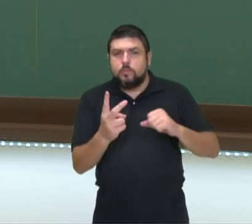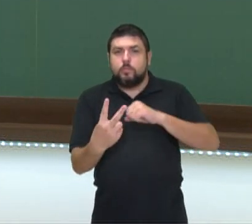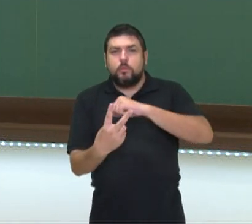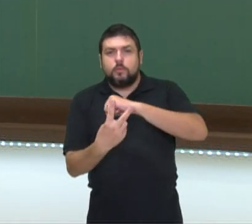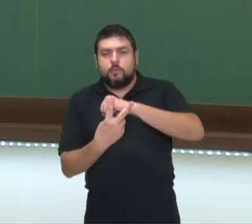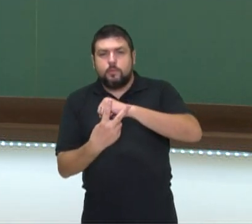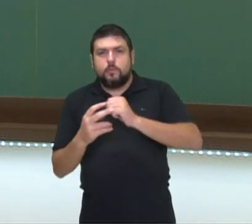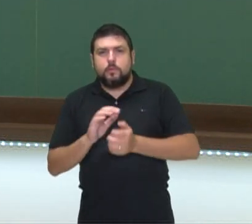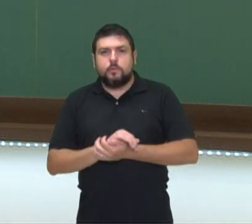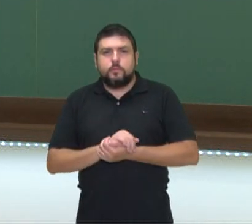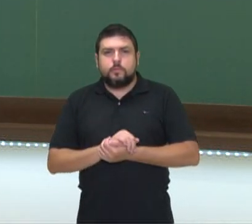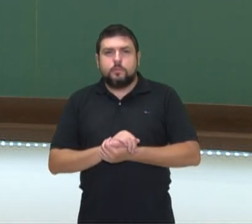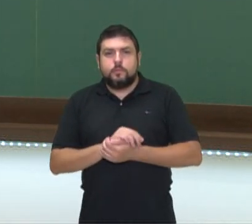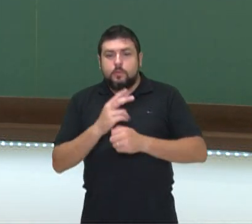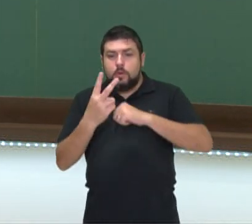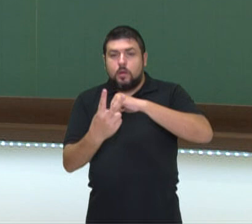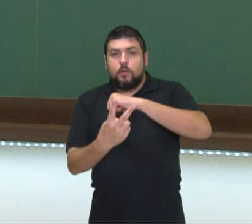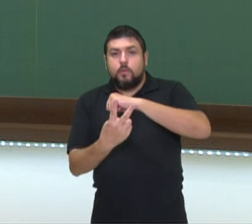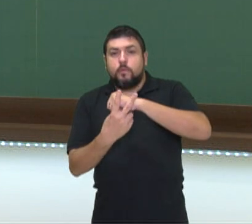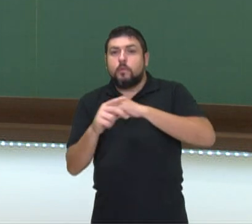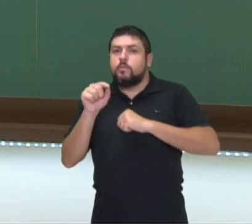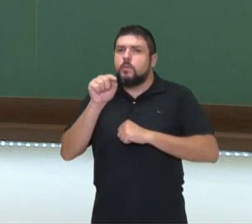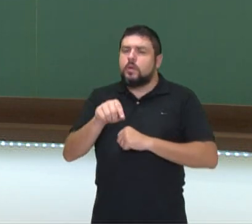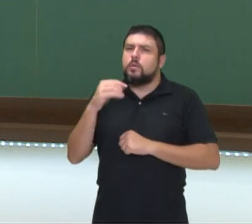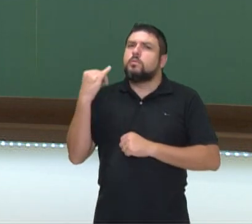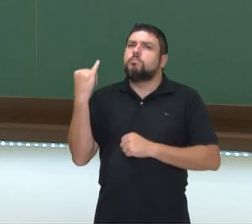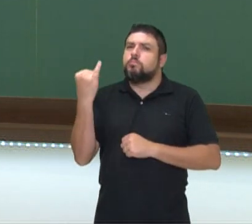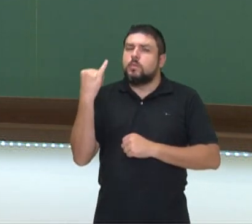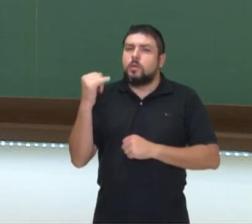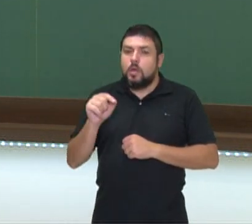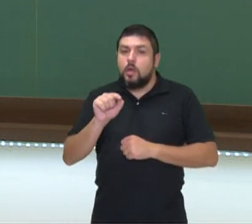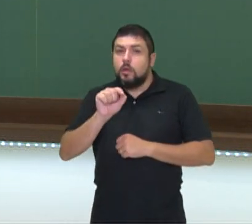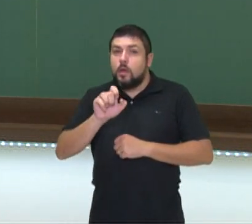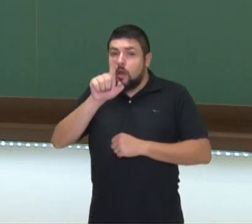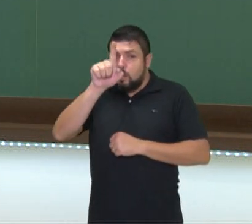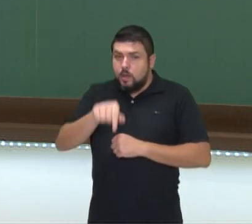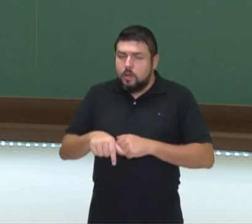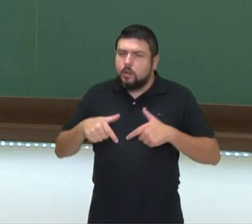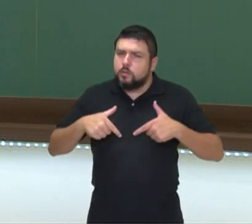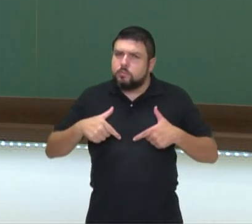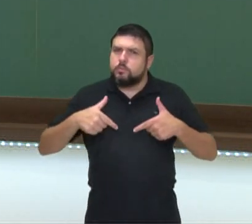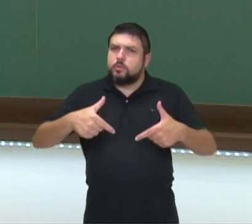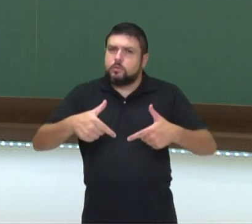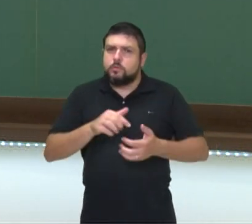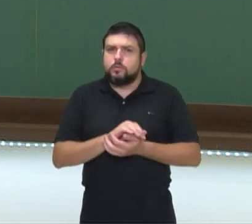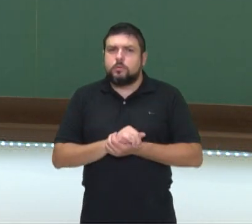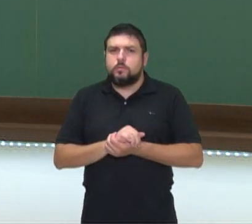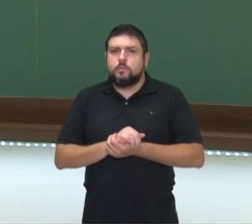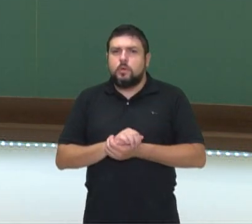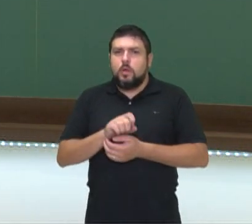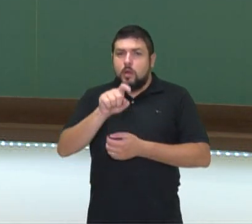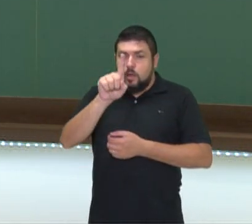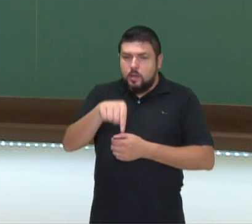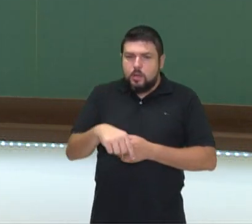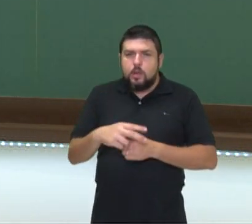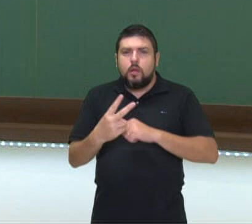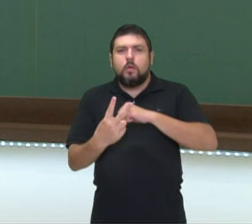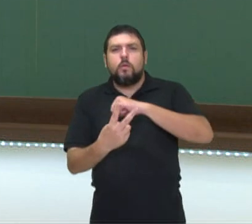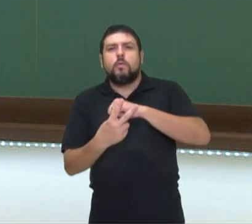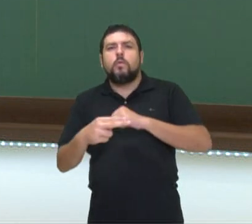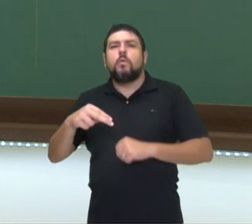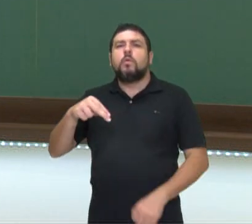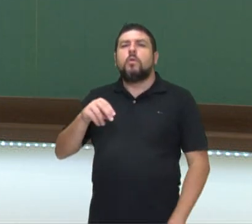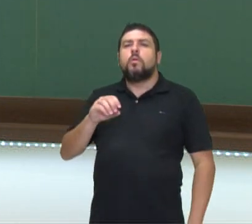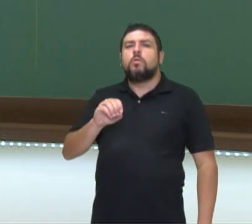que tivesse um adjunto aqui, ele seria o mais importante, porque é um verbo de ação, é um verbo nocional, que ele